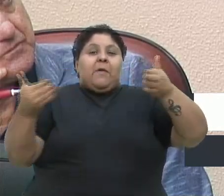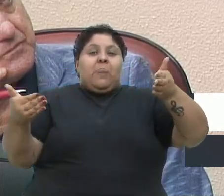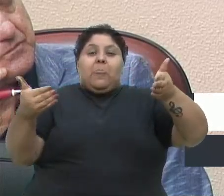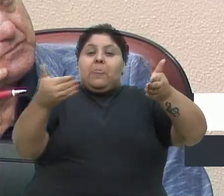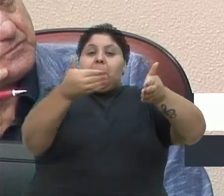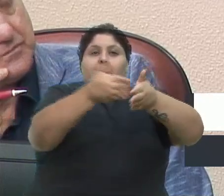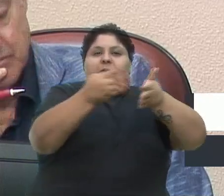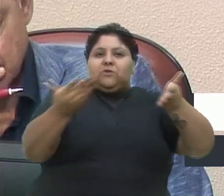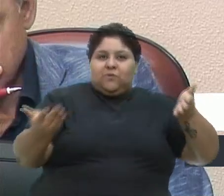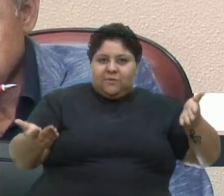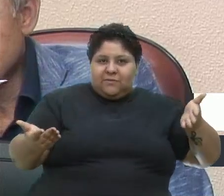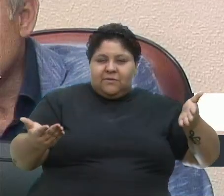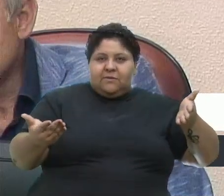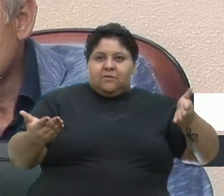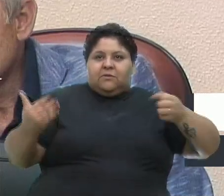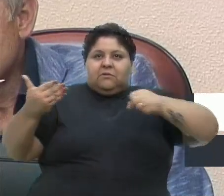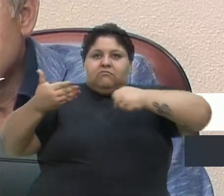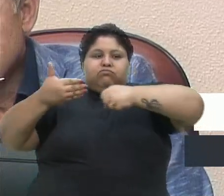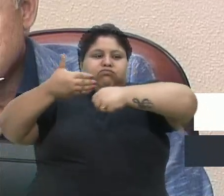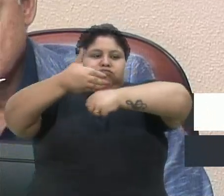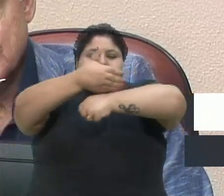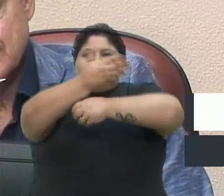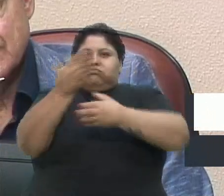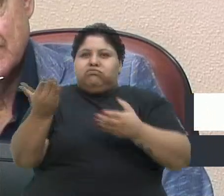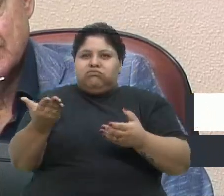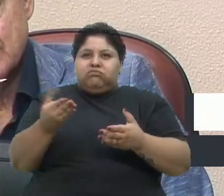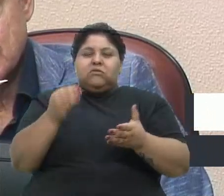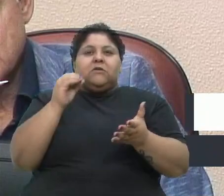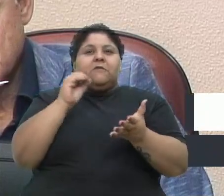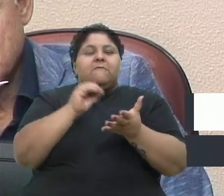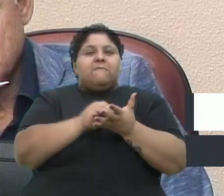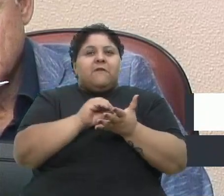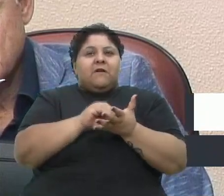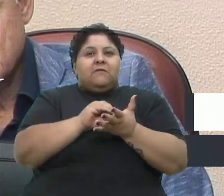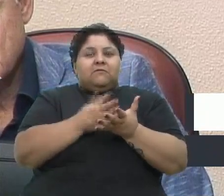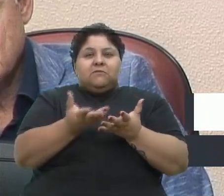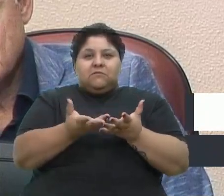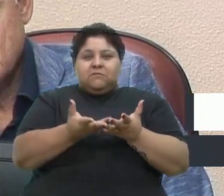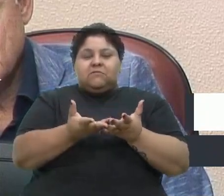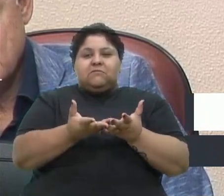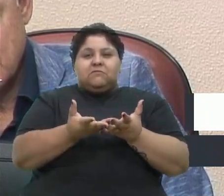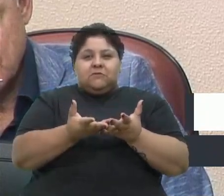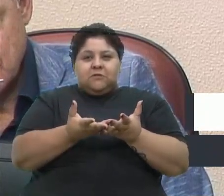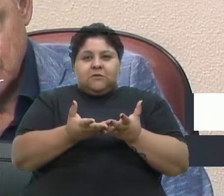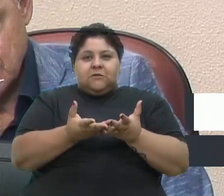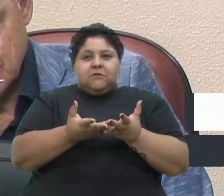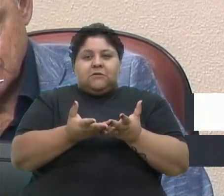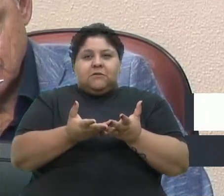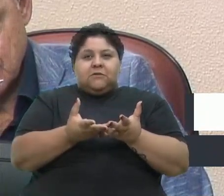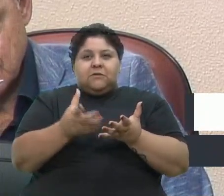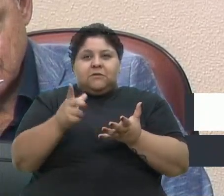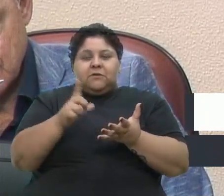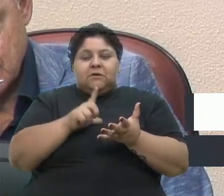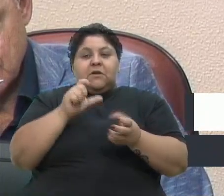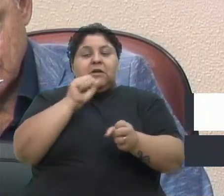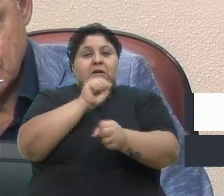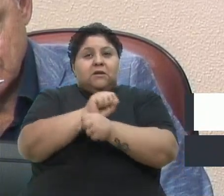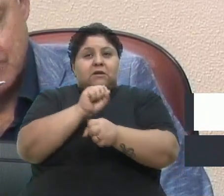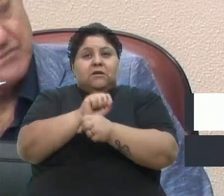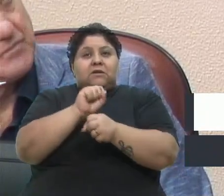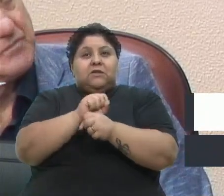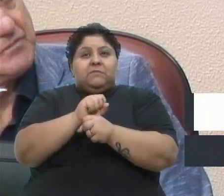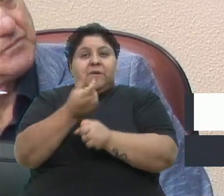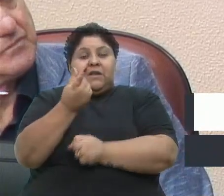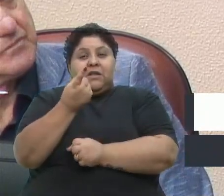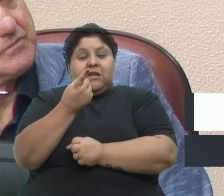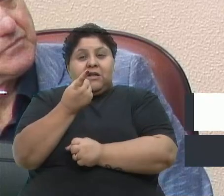sábado. Então, assim, falta coletor. Então, assim, nós, tudo com a injeção da Codeca, espero que esses 30 milhões,